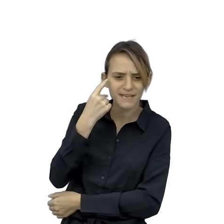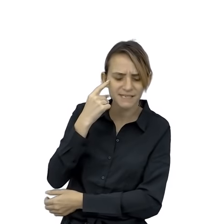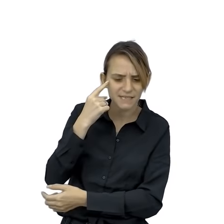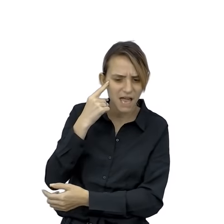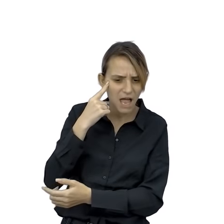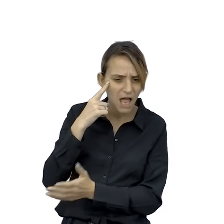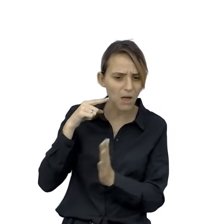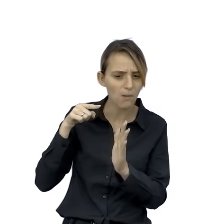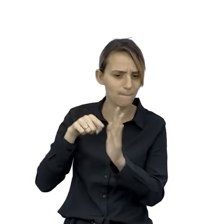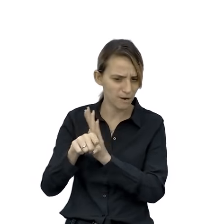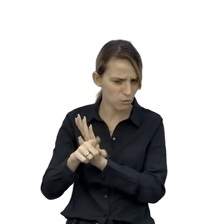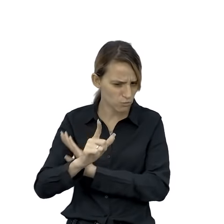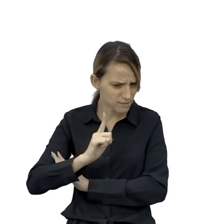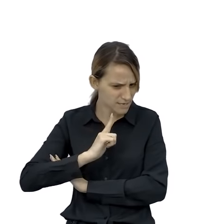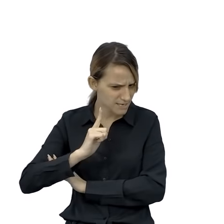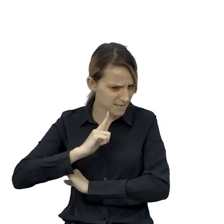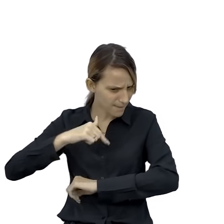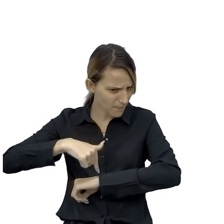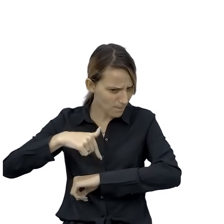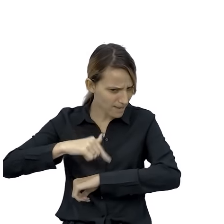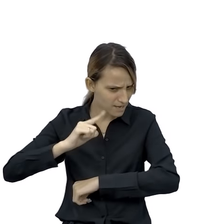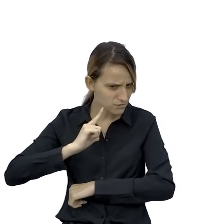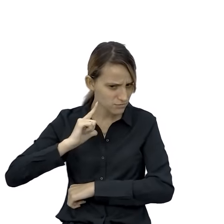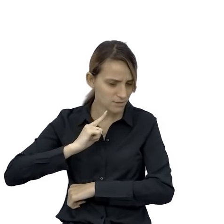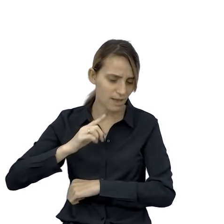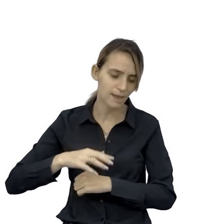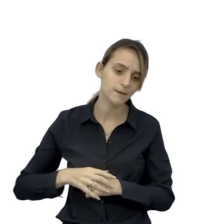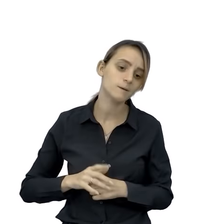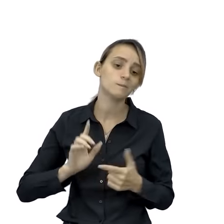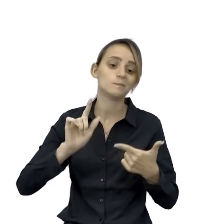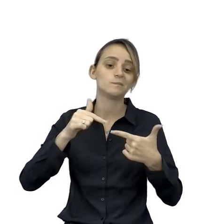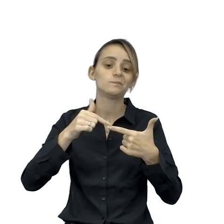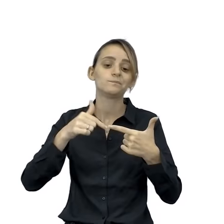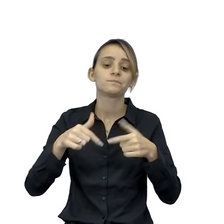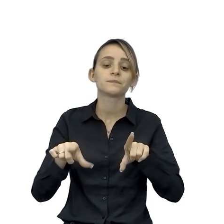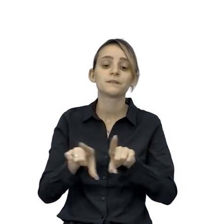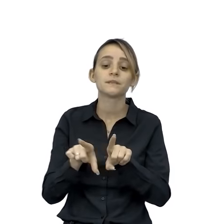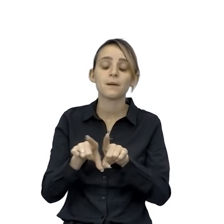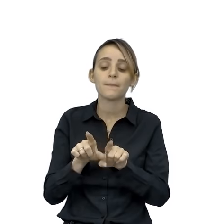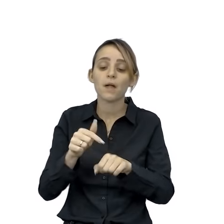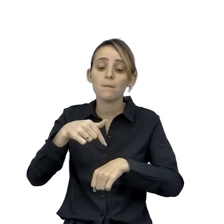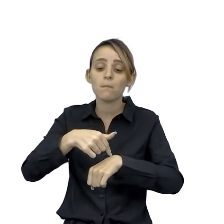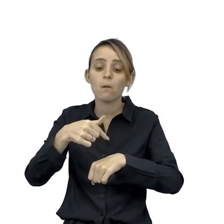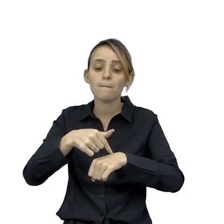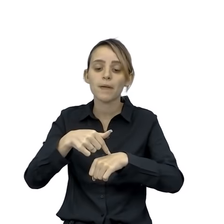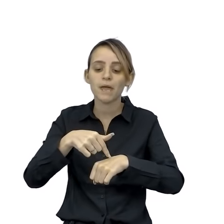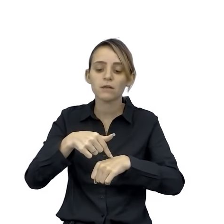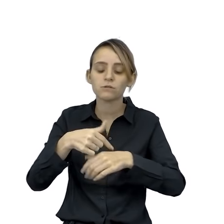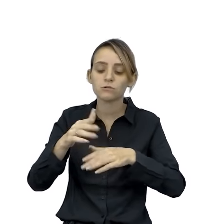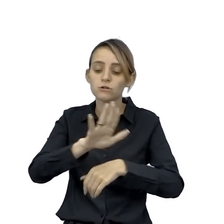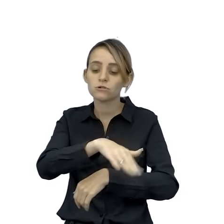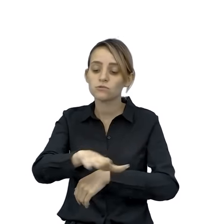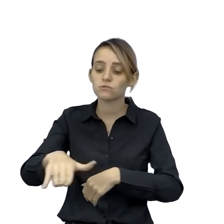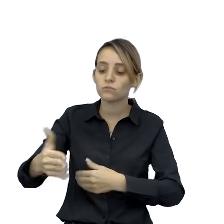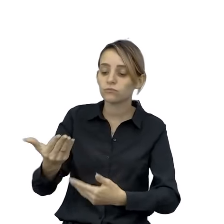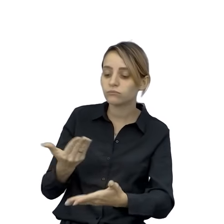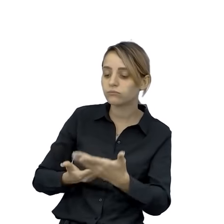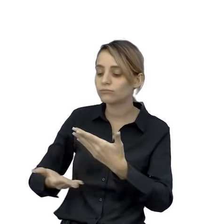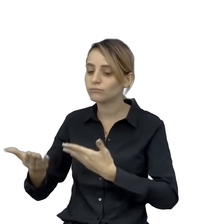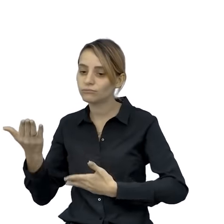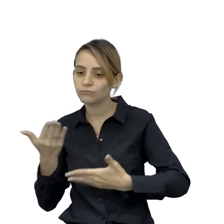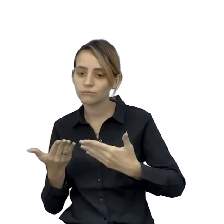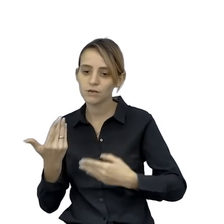realizado? Será que isso foi garantido? Houve também o um momento da socialização para que os